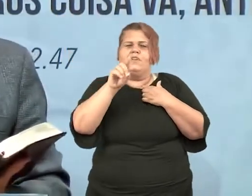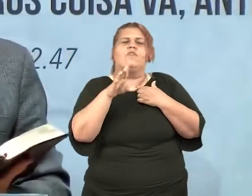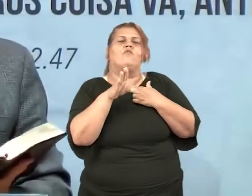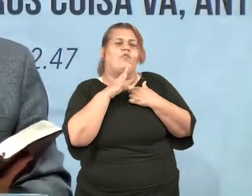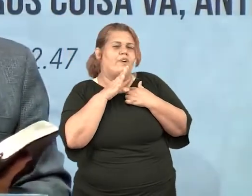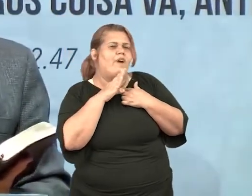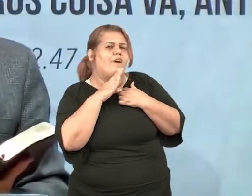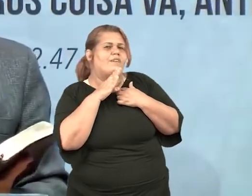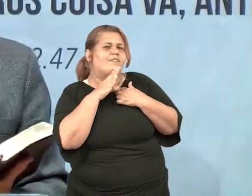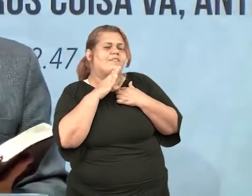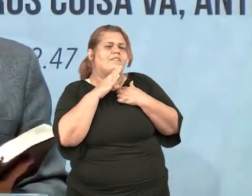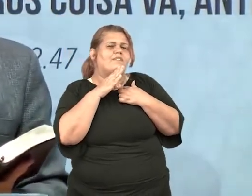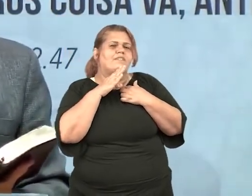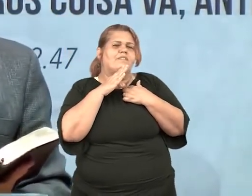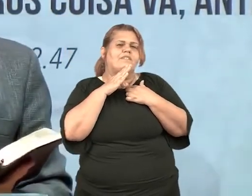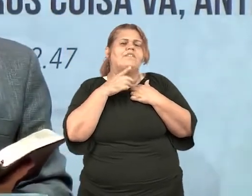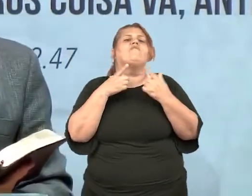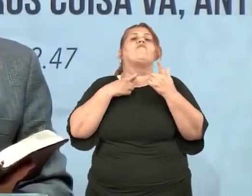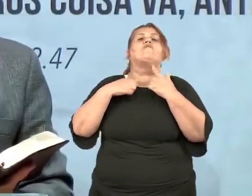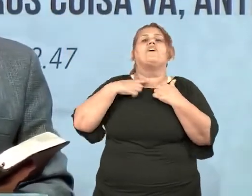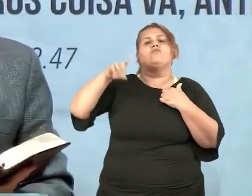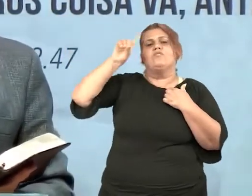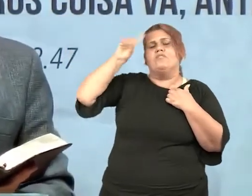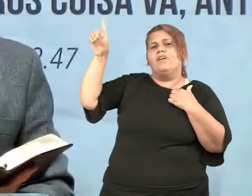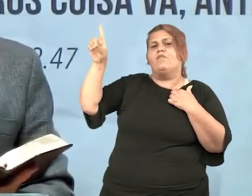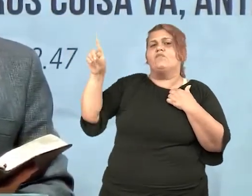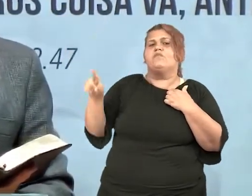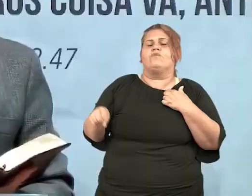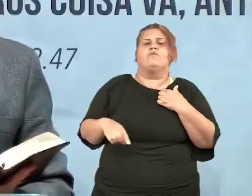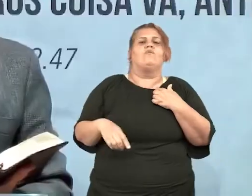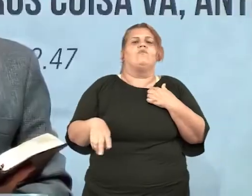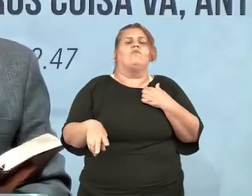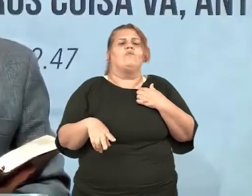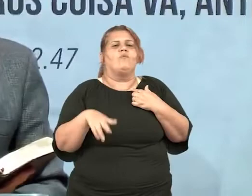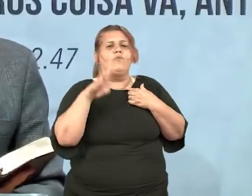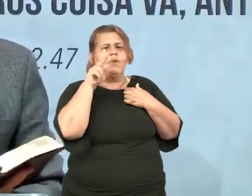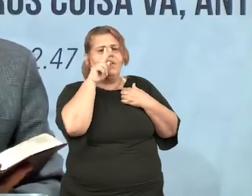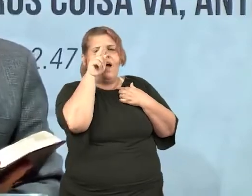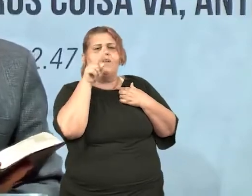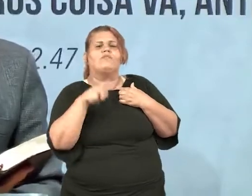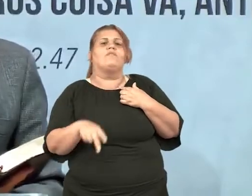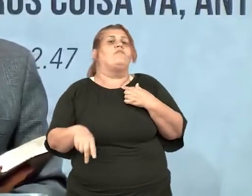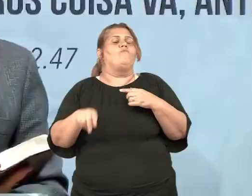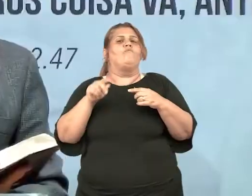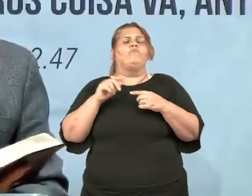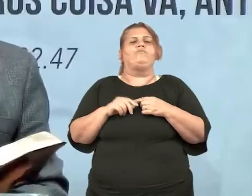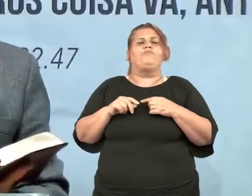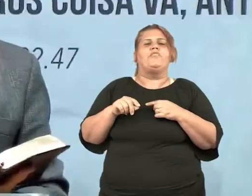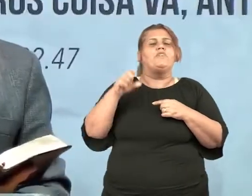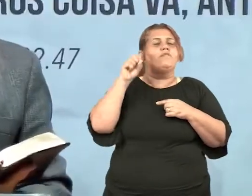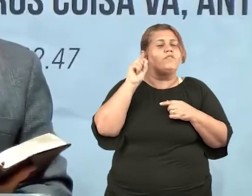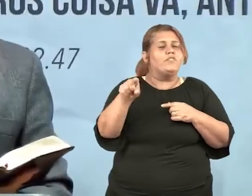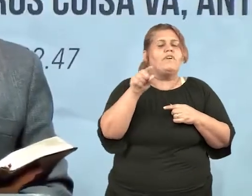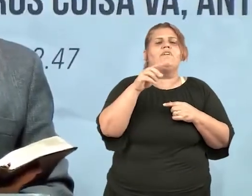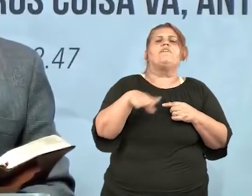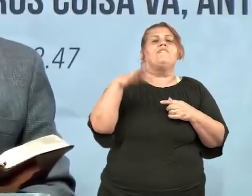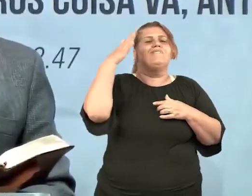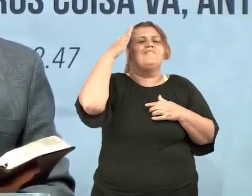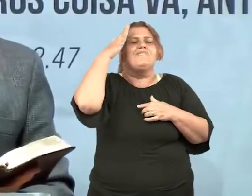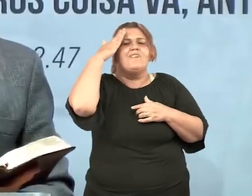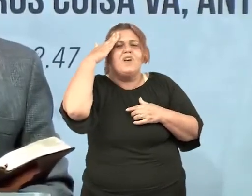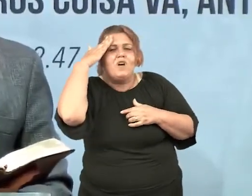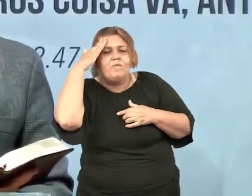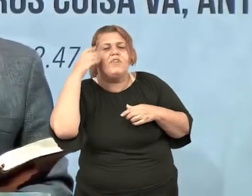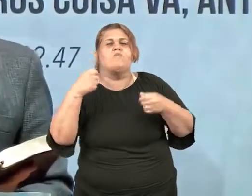conhece. Esse é o alerta do último versículo, versículo 17. Portanto, aquele que sabe que deve fazer o